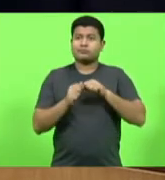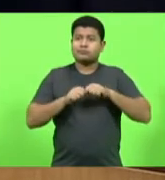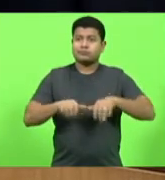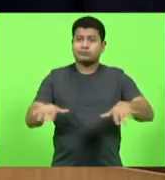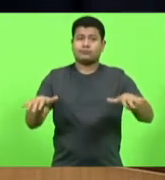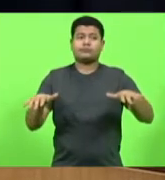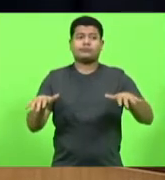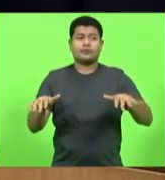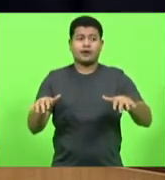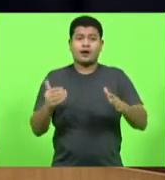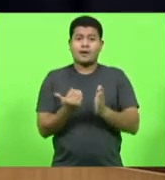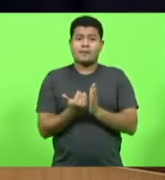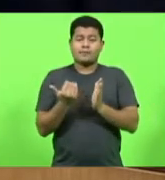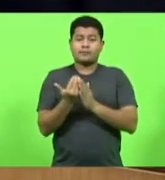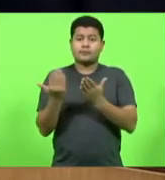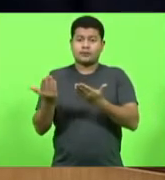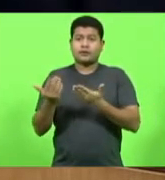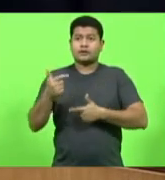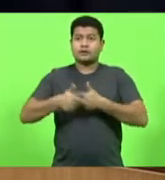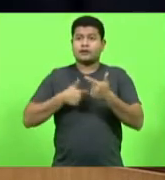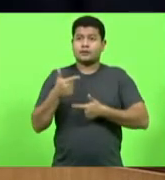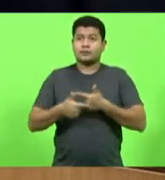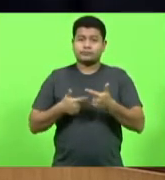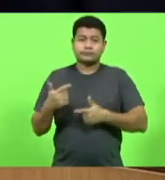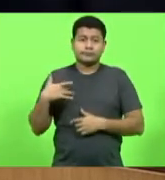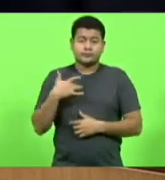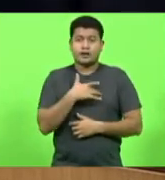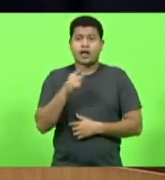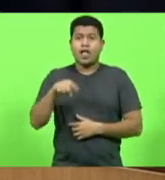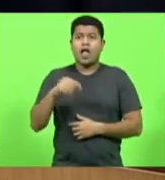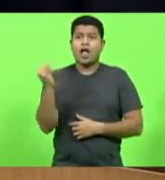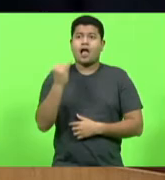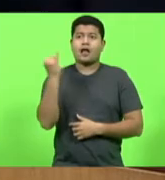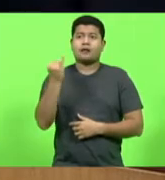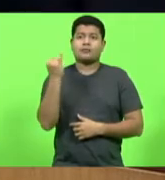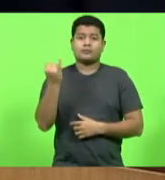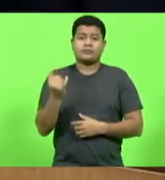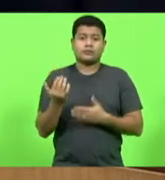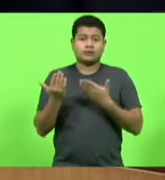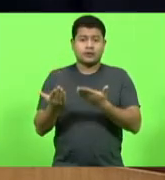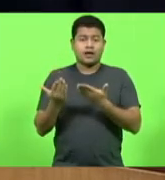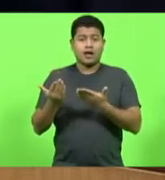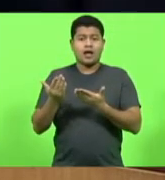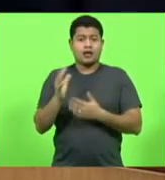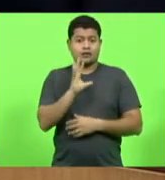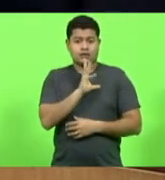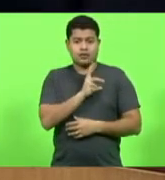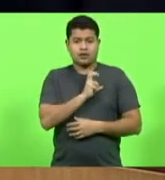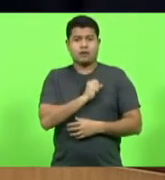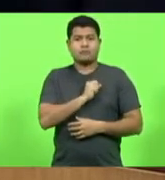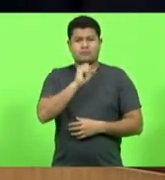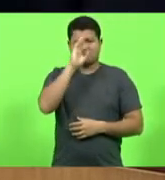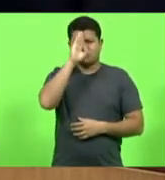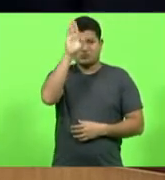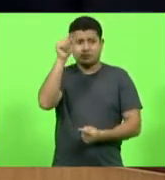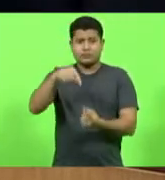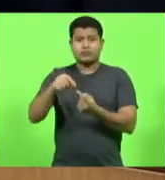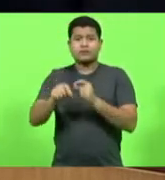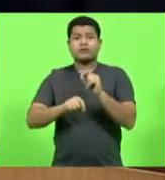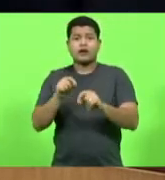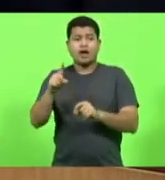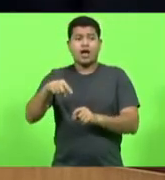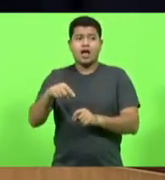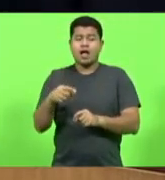nunca os serviços de saúde são fundamentais, a prioridade do SAMU é salvar vidas, e agora nós